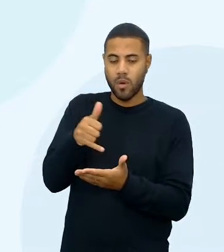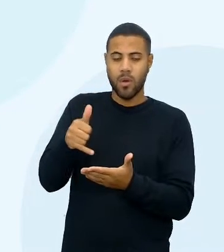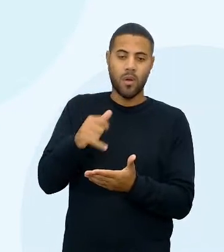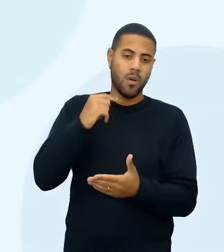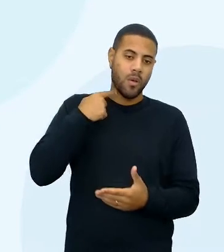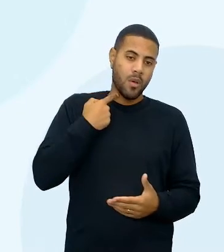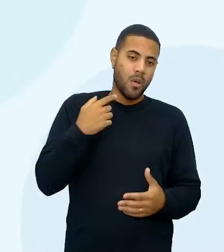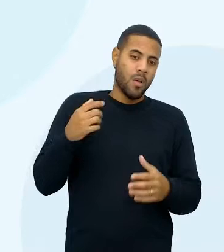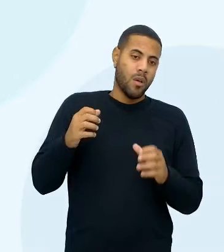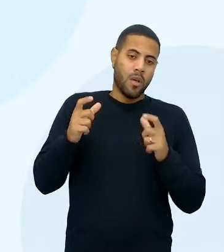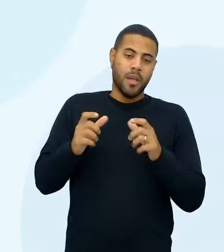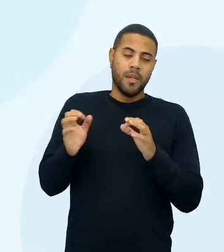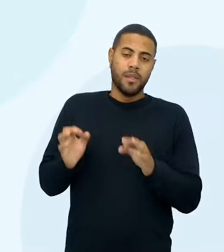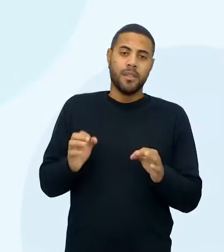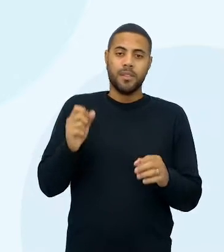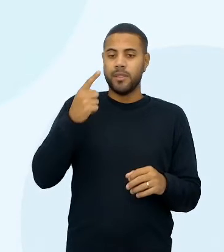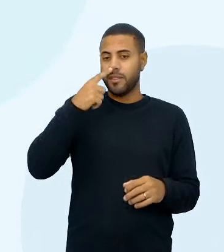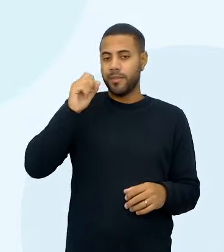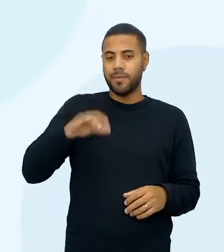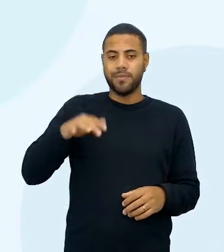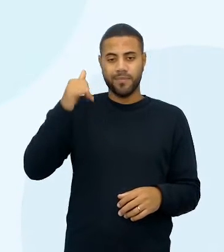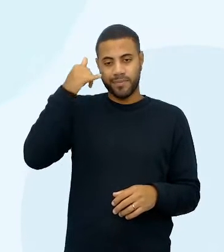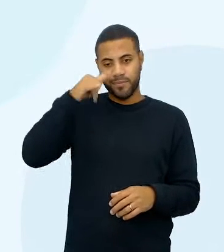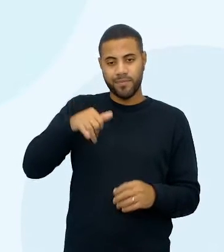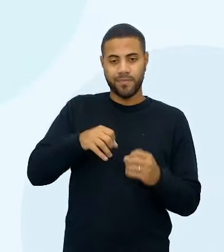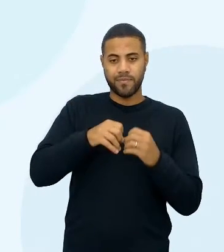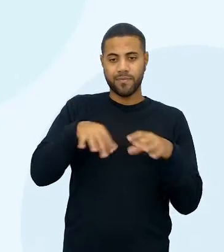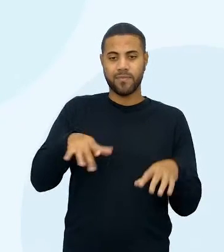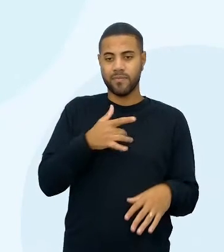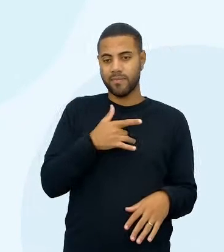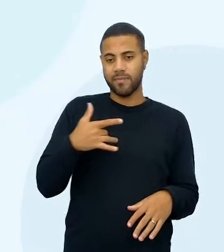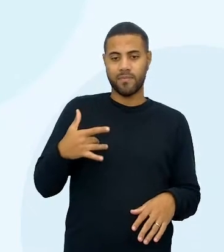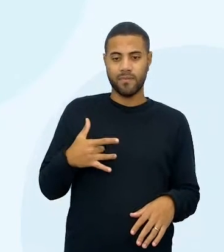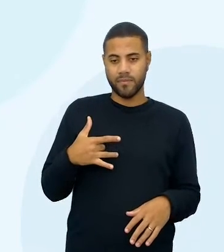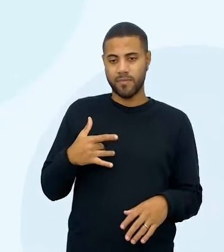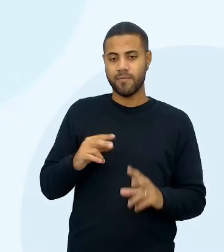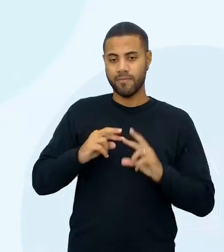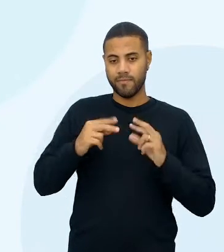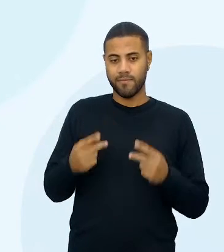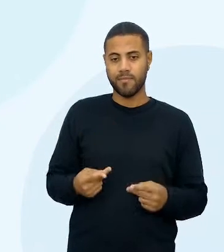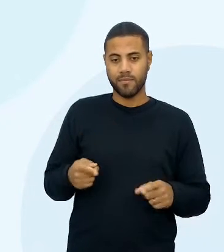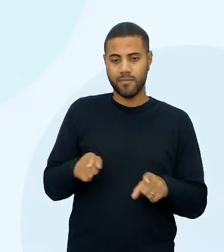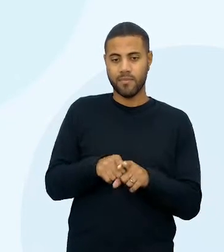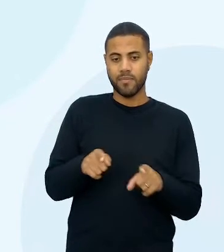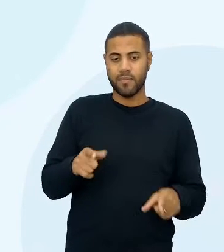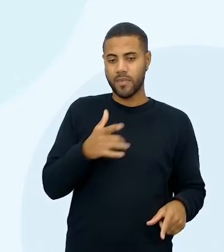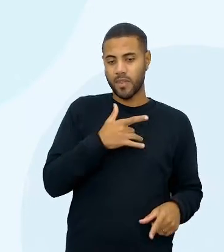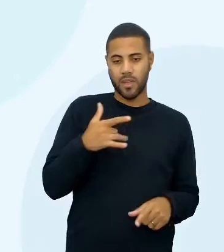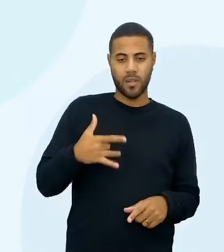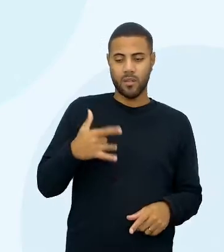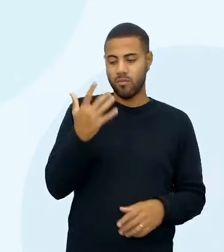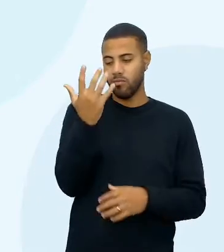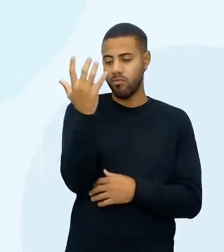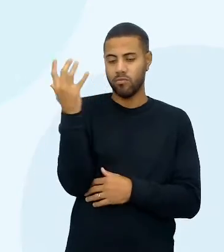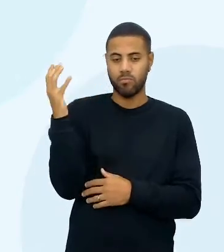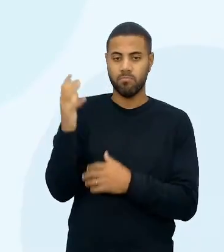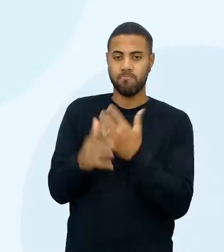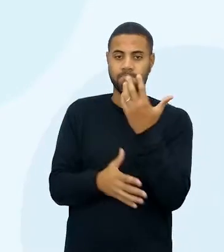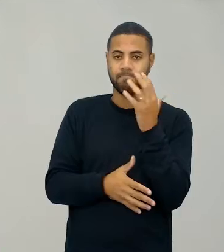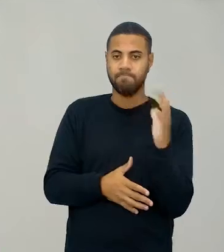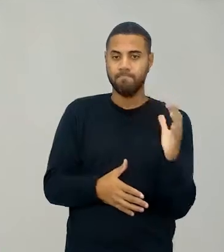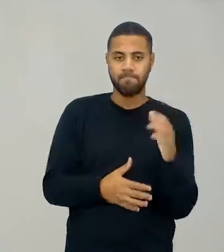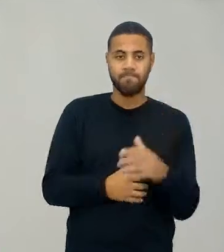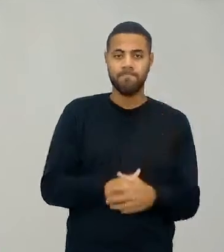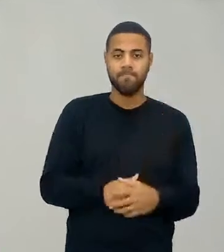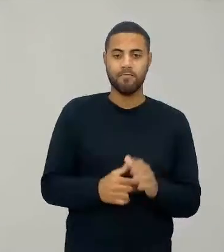ambientalmente correta, para que não prejudique nem a saúde humana, né, nem a saúde ambiental. Se a gente pensar não prejudicar na